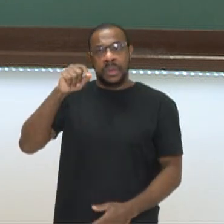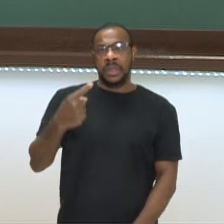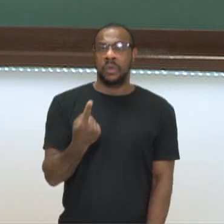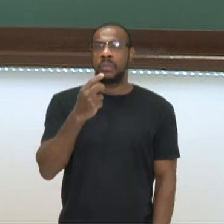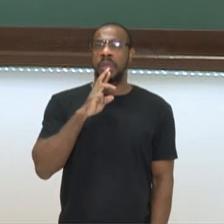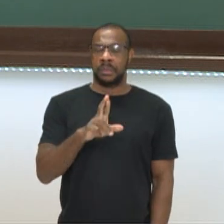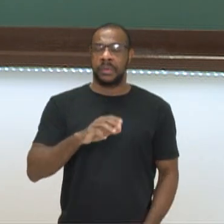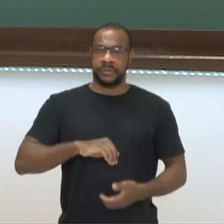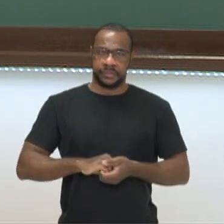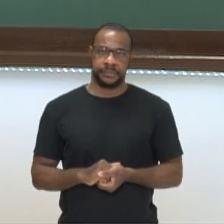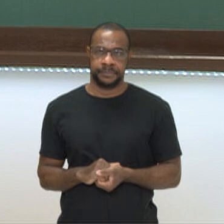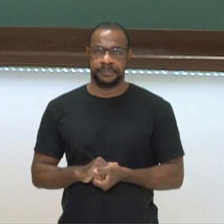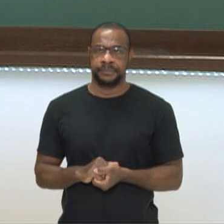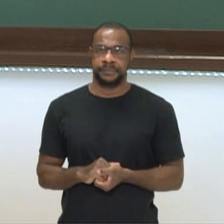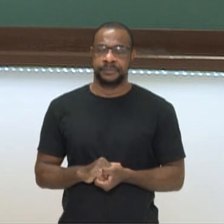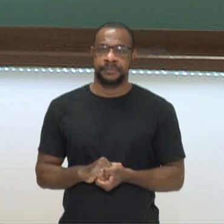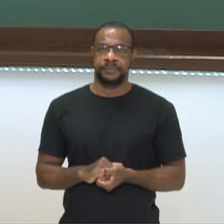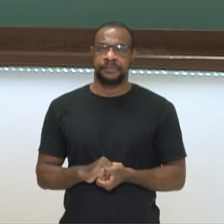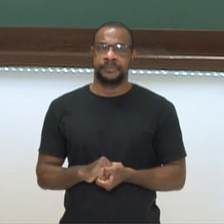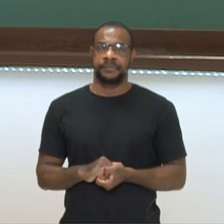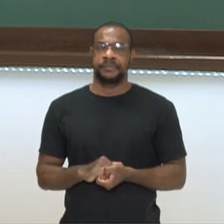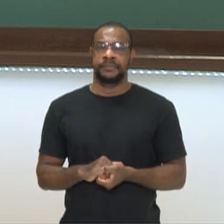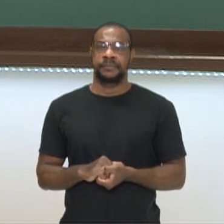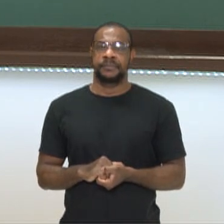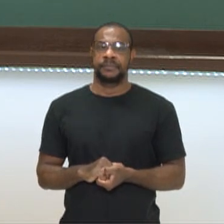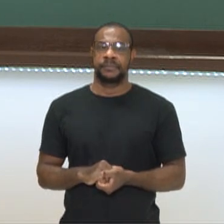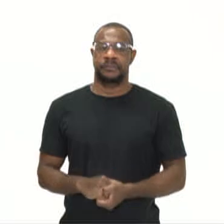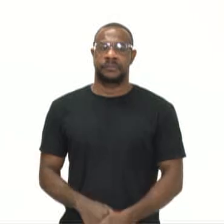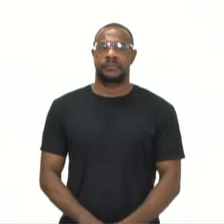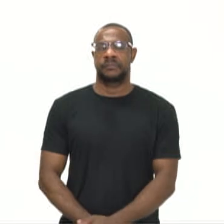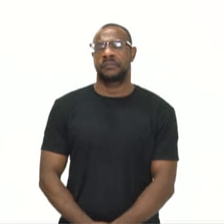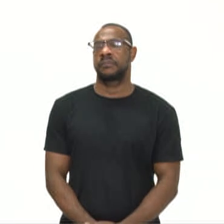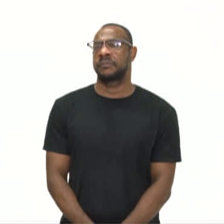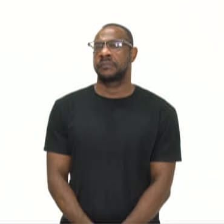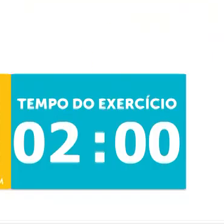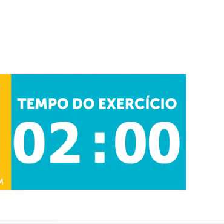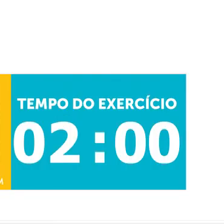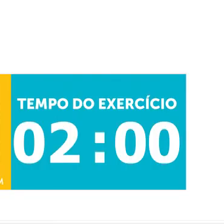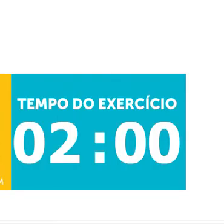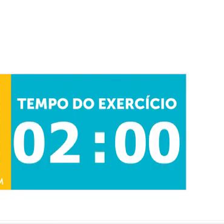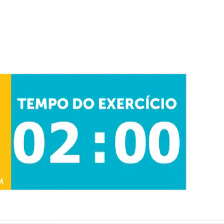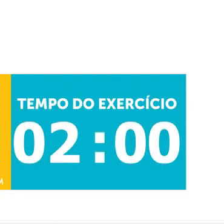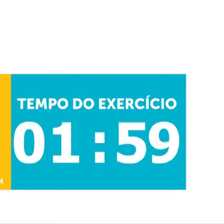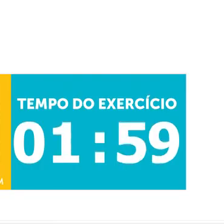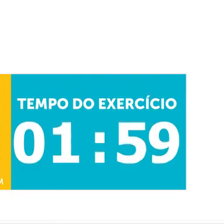alternativa correta e já voltamos com mais aula Paraná!